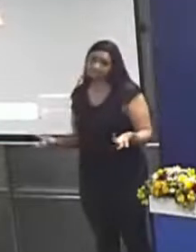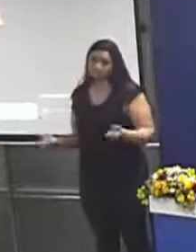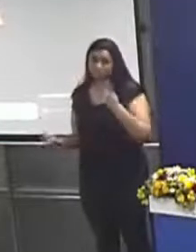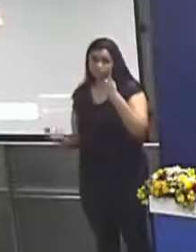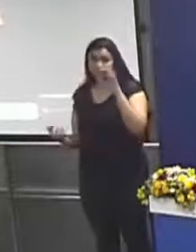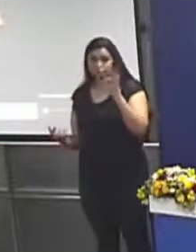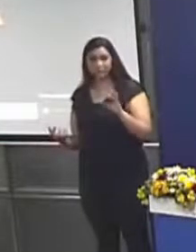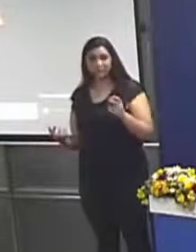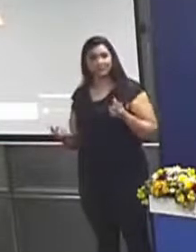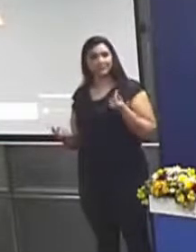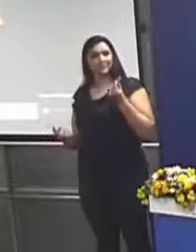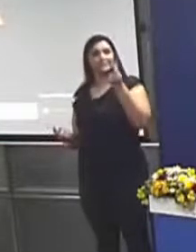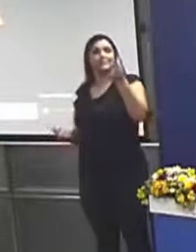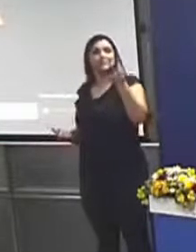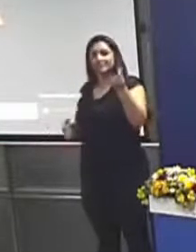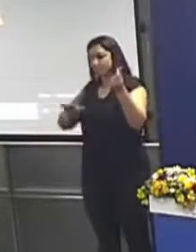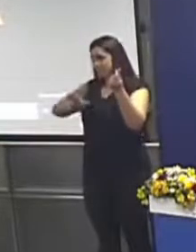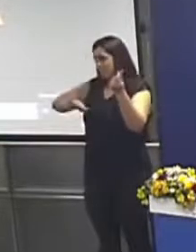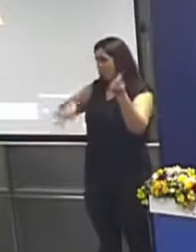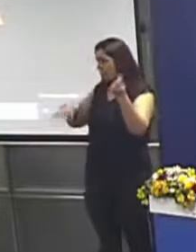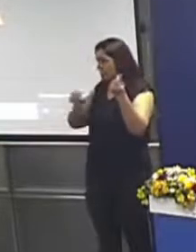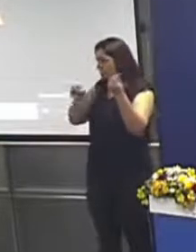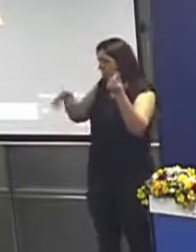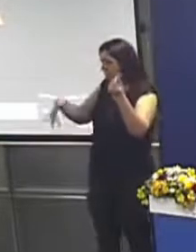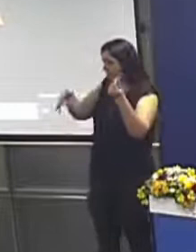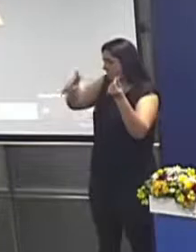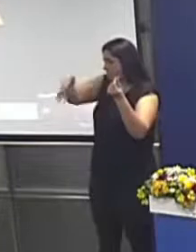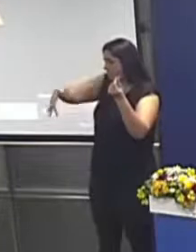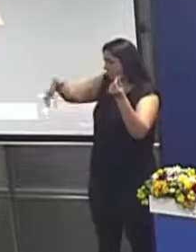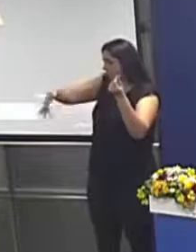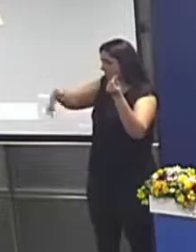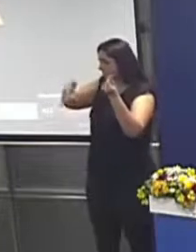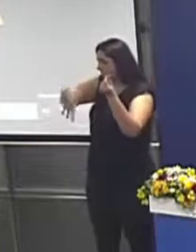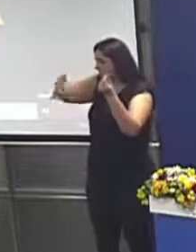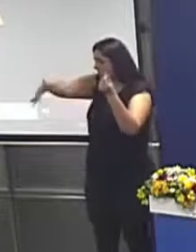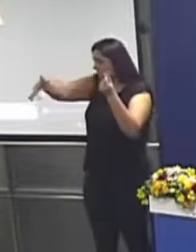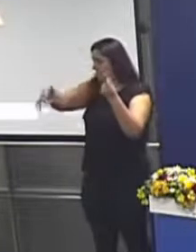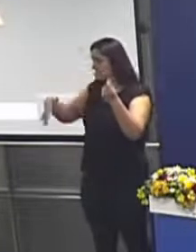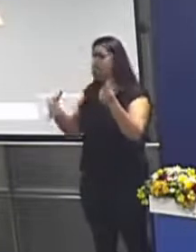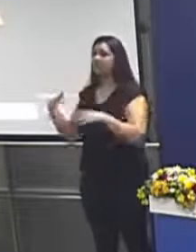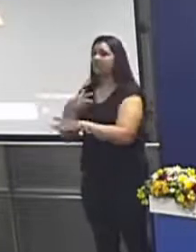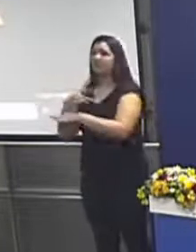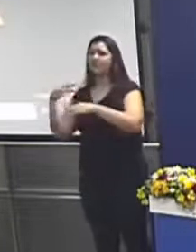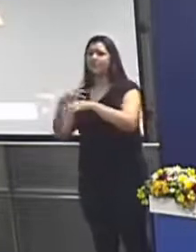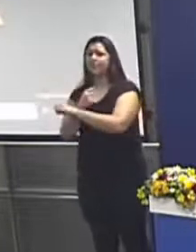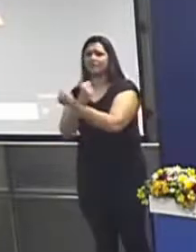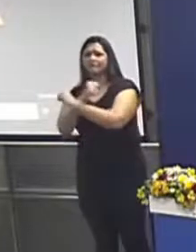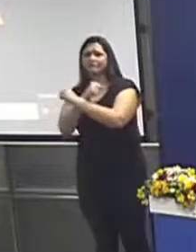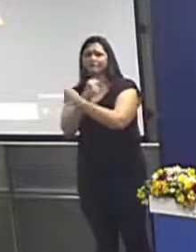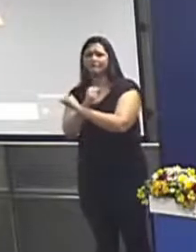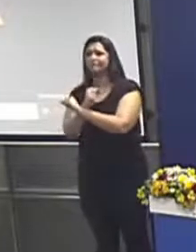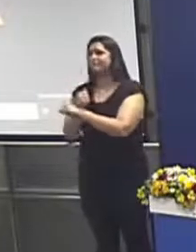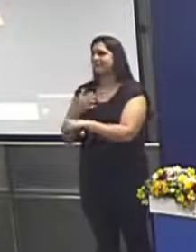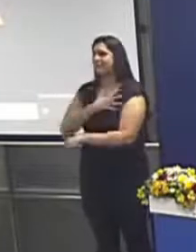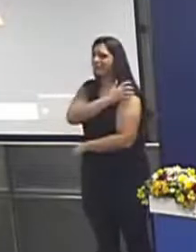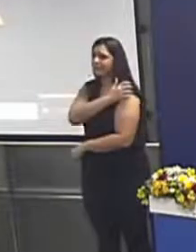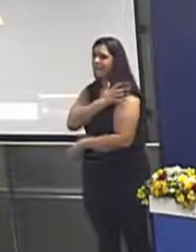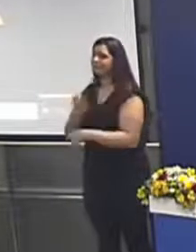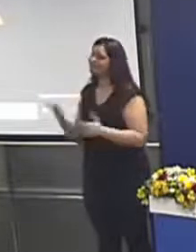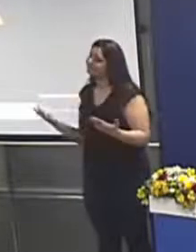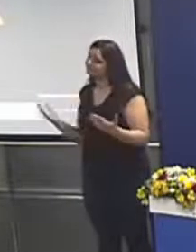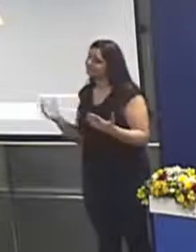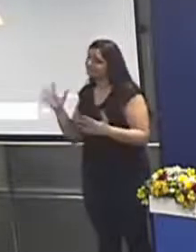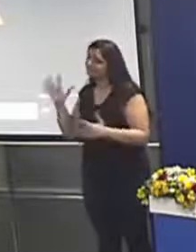a riqueza. Os demais com as migalhas que caem da mesa. Vivemos o holocausto, a escravidão. E o capitalismo já não